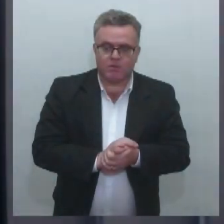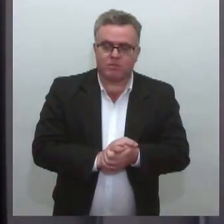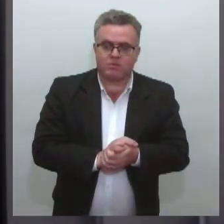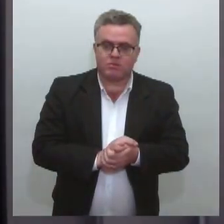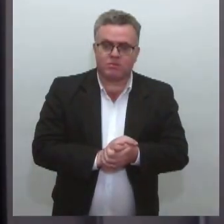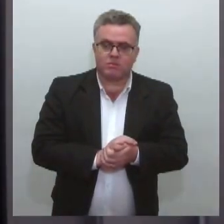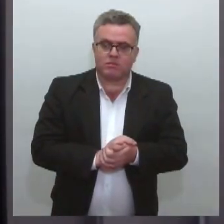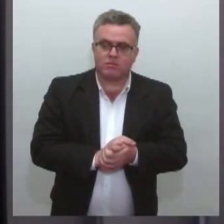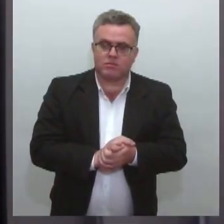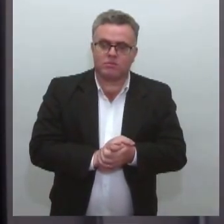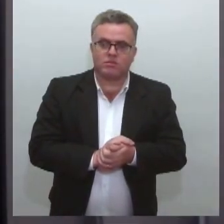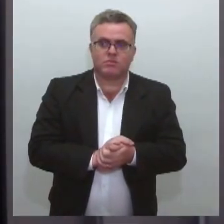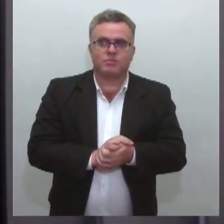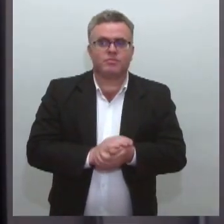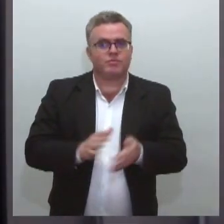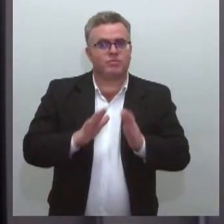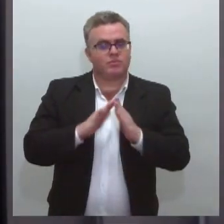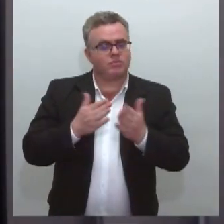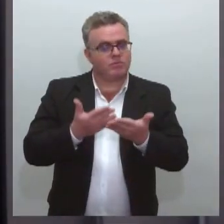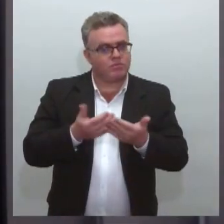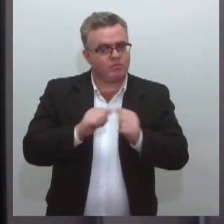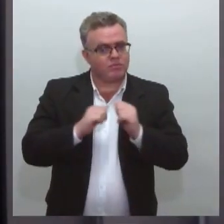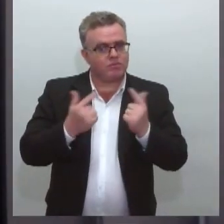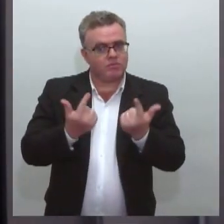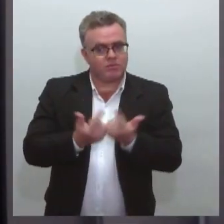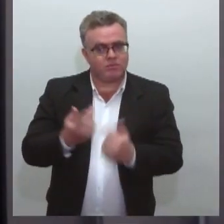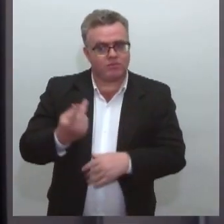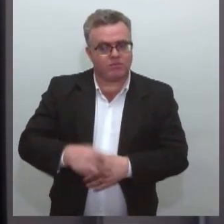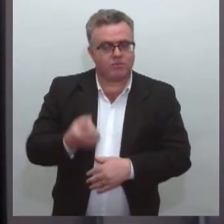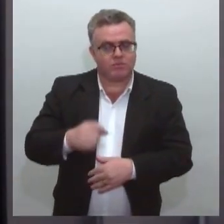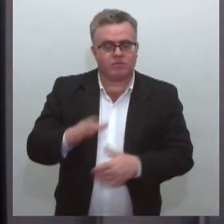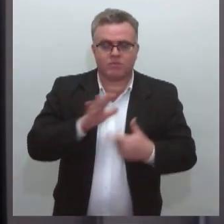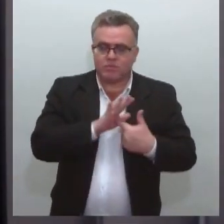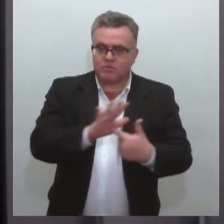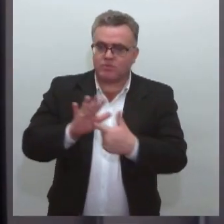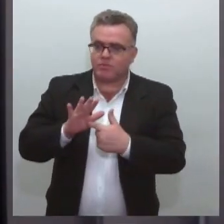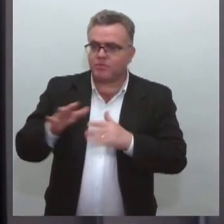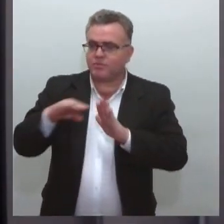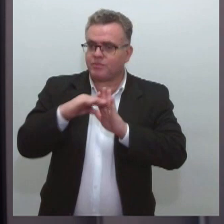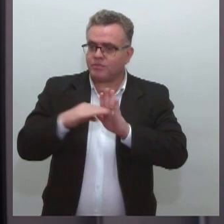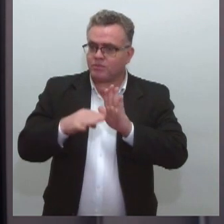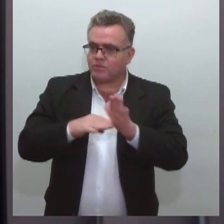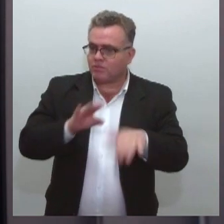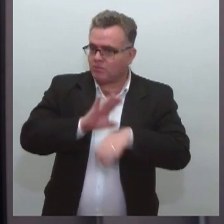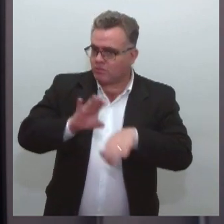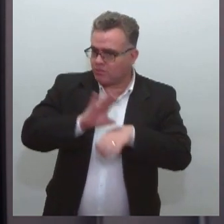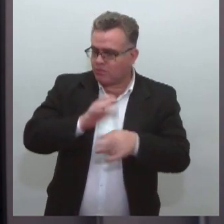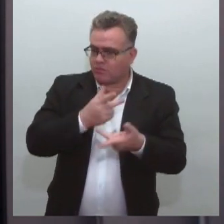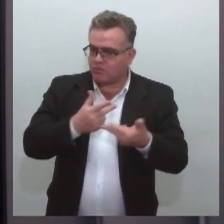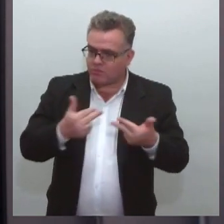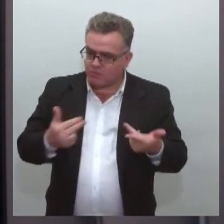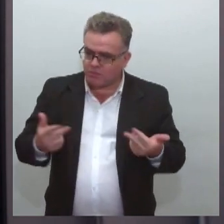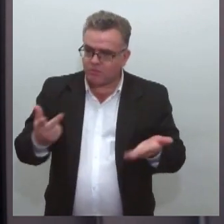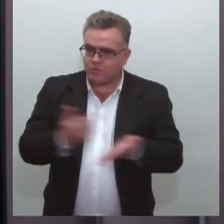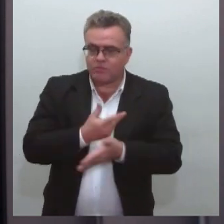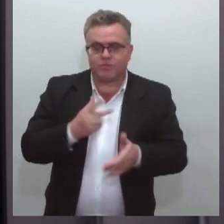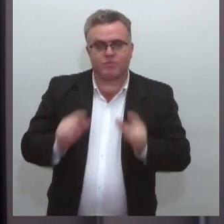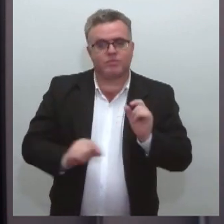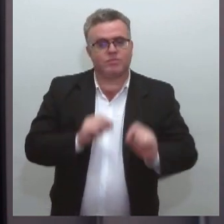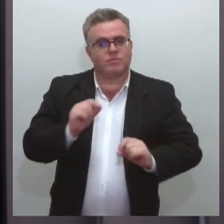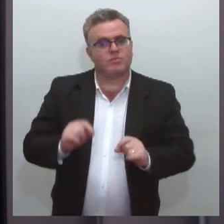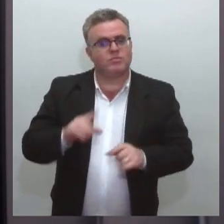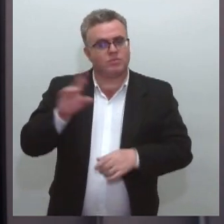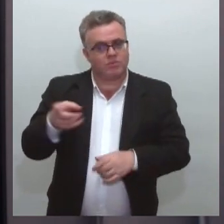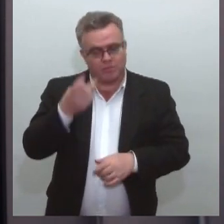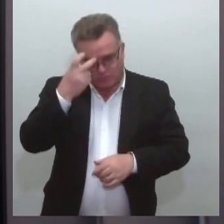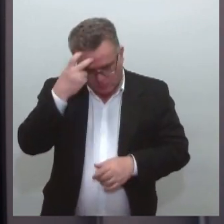A Escola do Legislativo de Sergipe lançou programação de cursos e eventos. Eventos culturais e